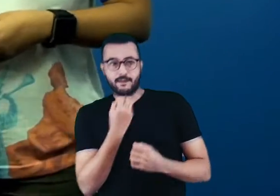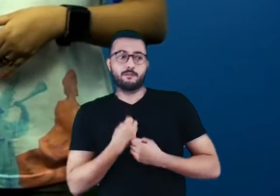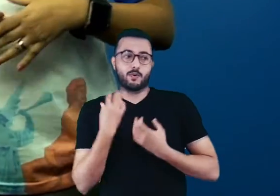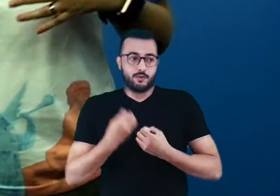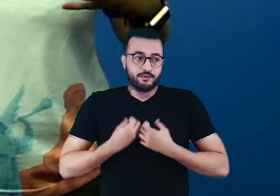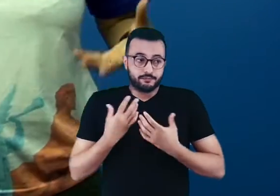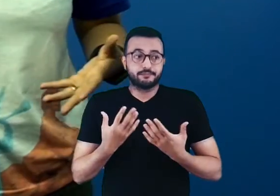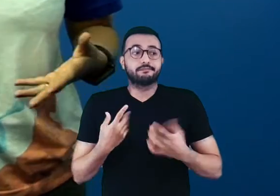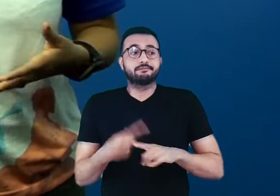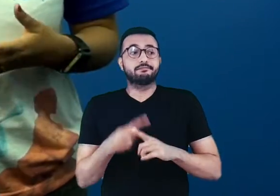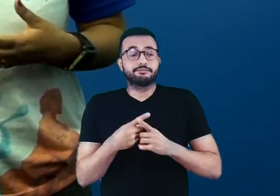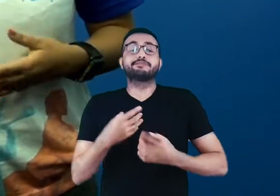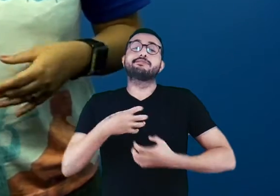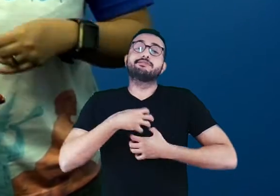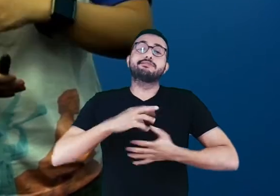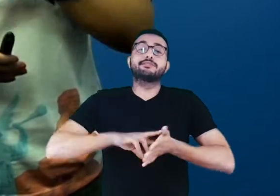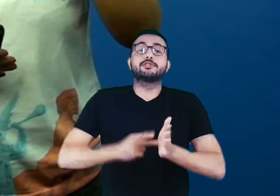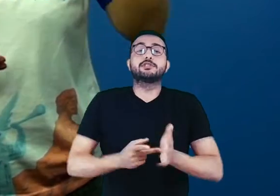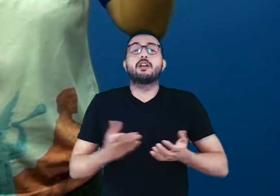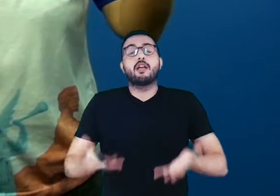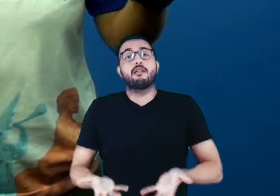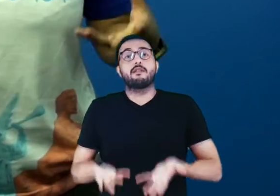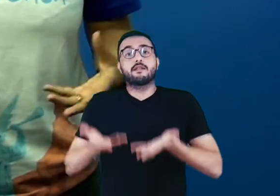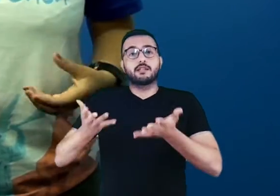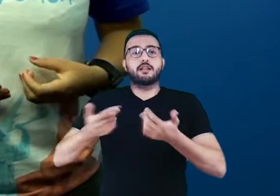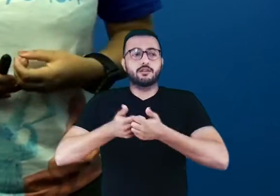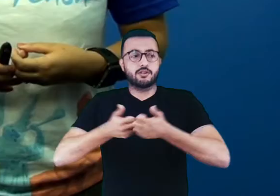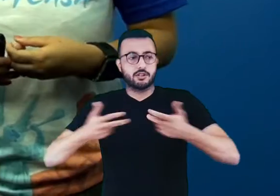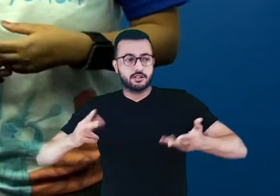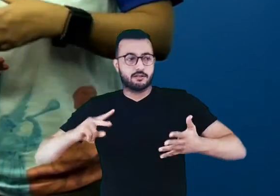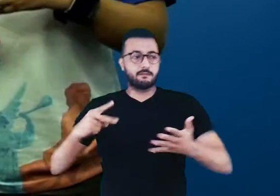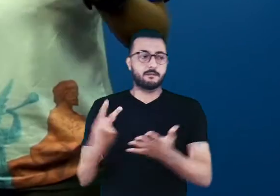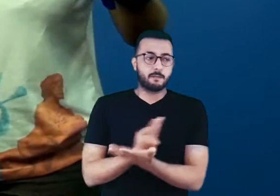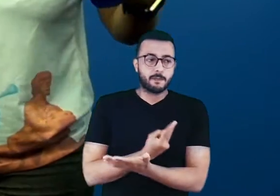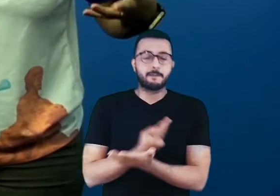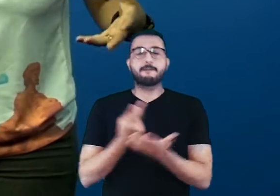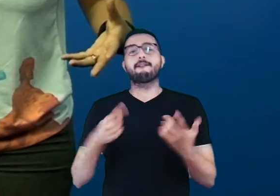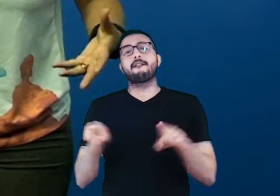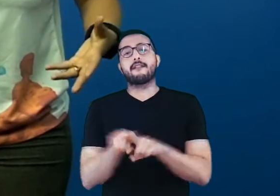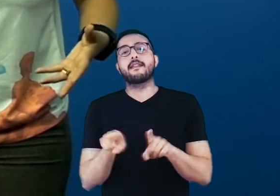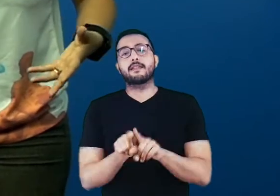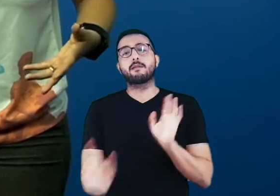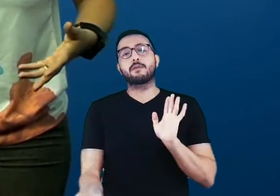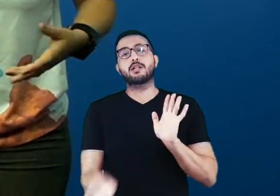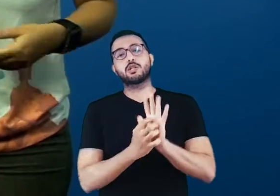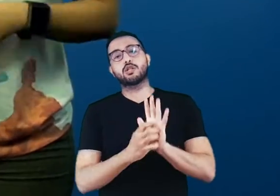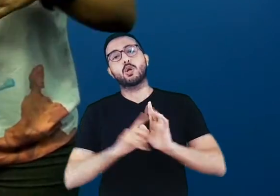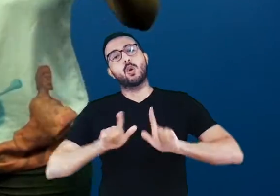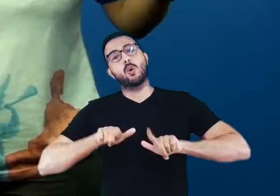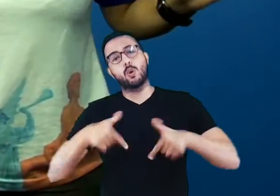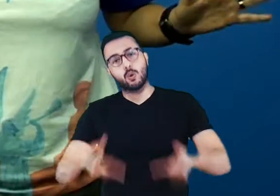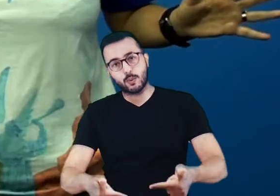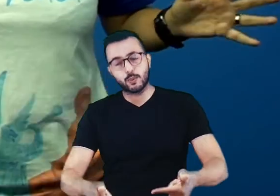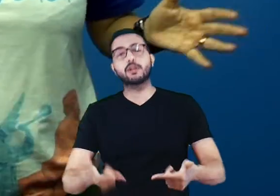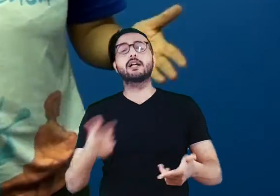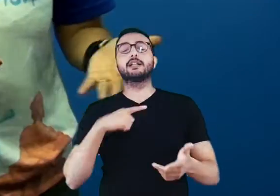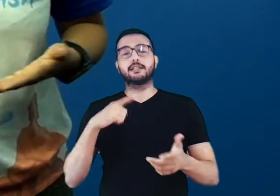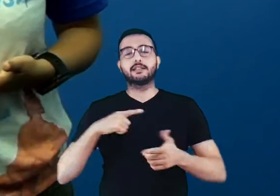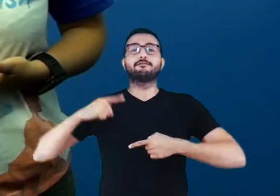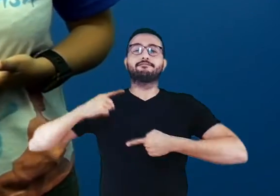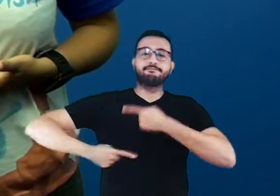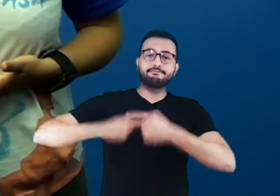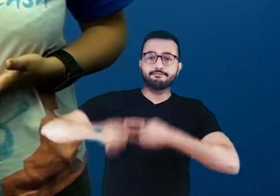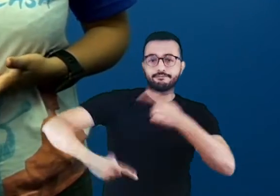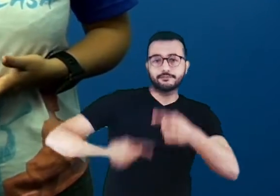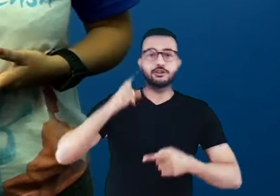né? Porque ele representa e exalta os fatos acontecidos, simboliza todas as lutas que foram passadas